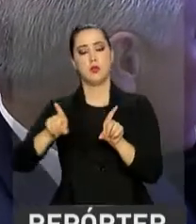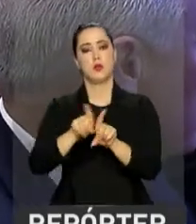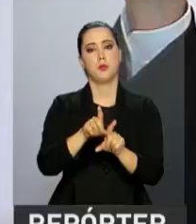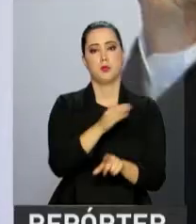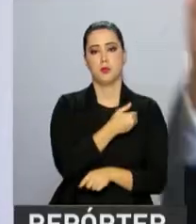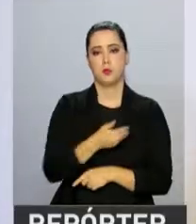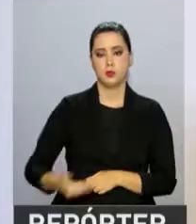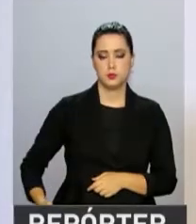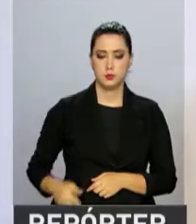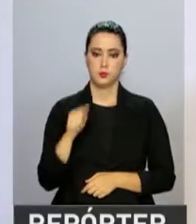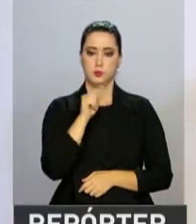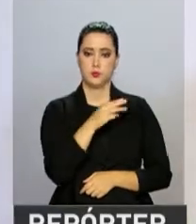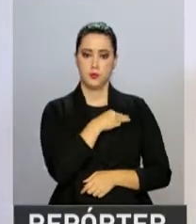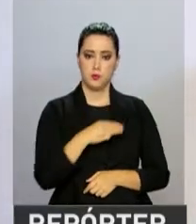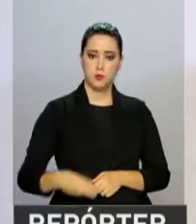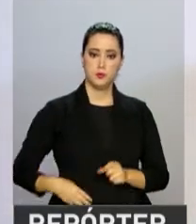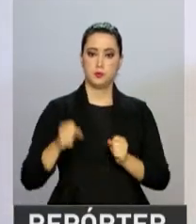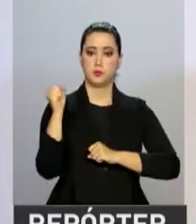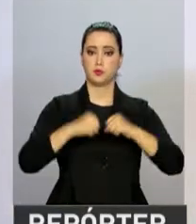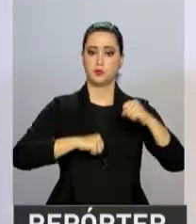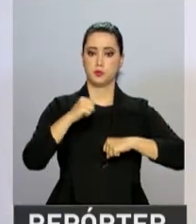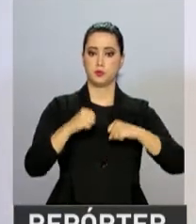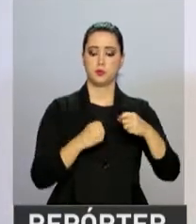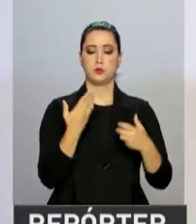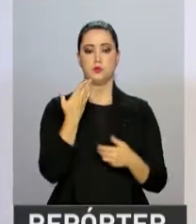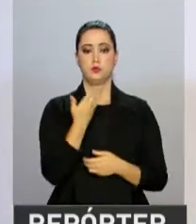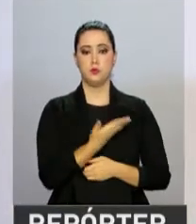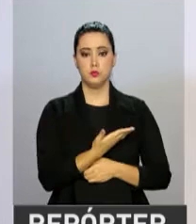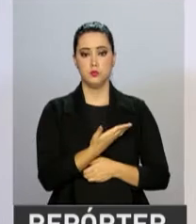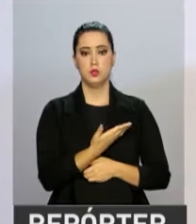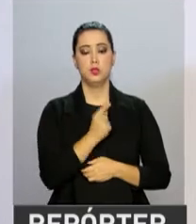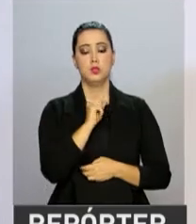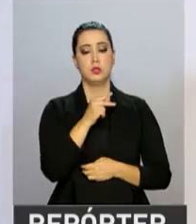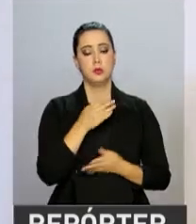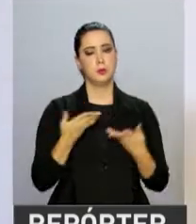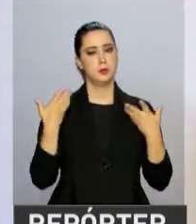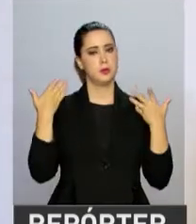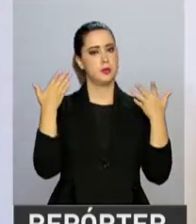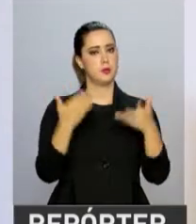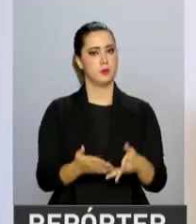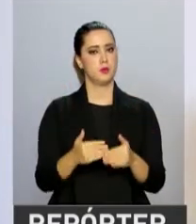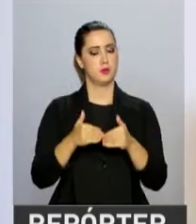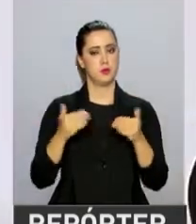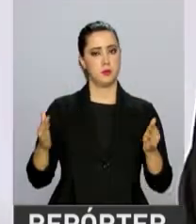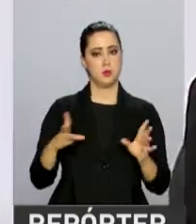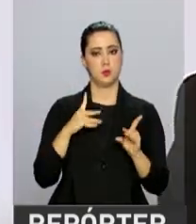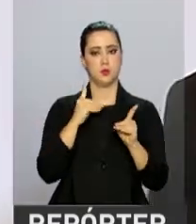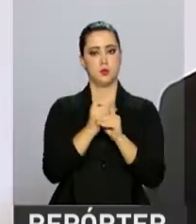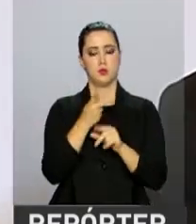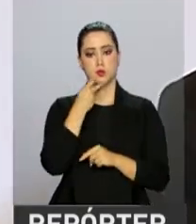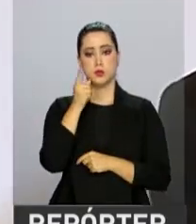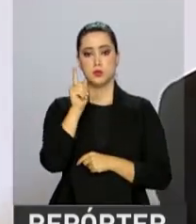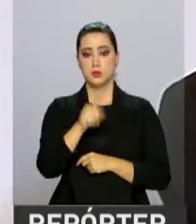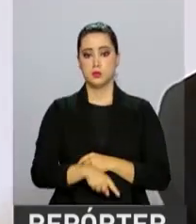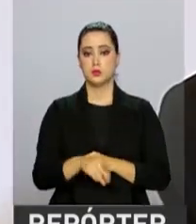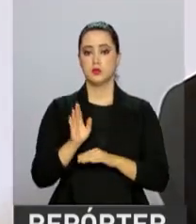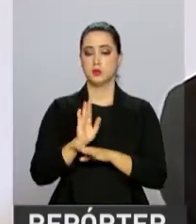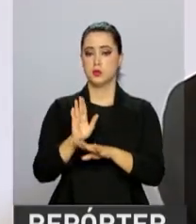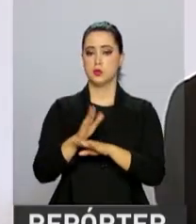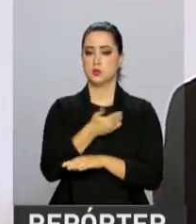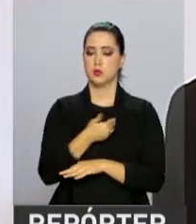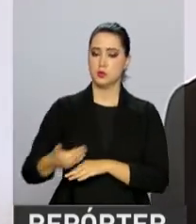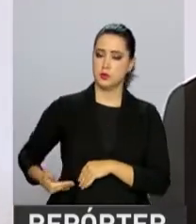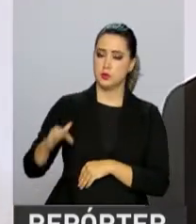o ministro da indústria comércio exterior e serviços participou da abertura do encontro e falou do apoio do